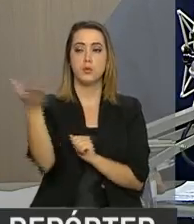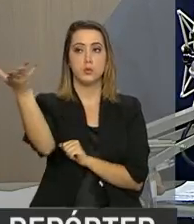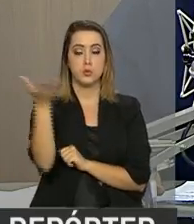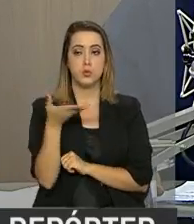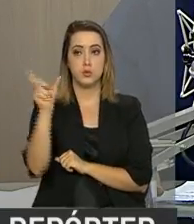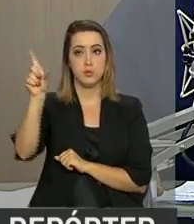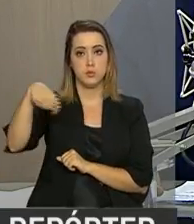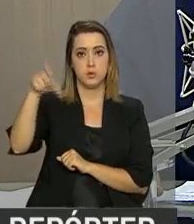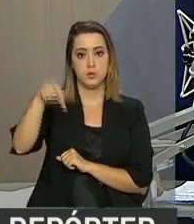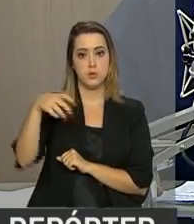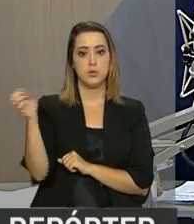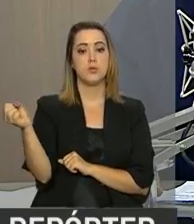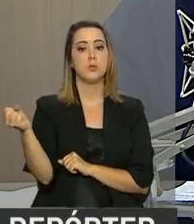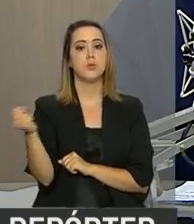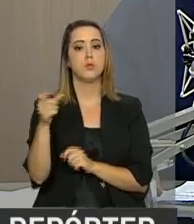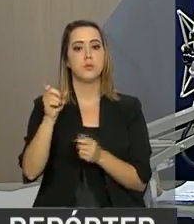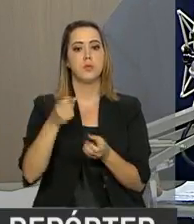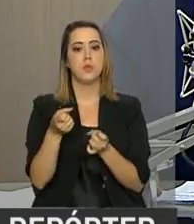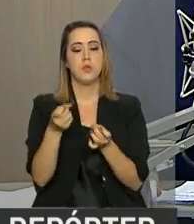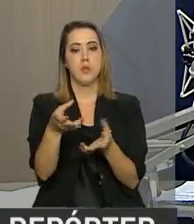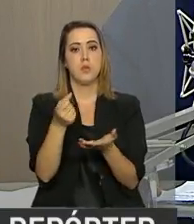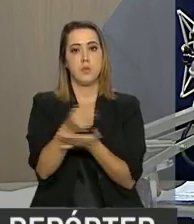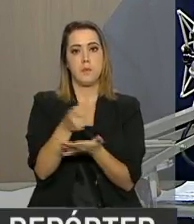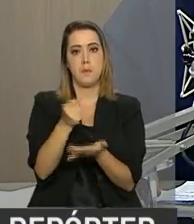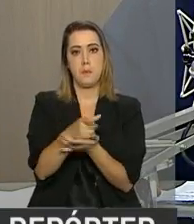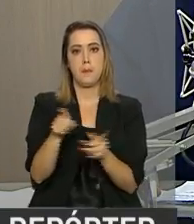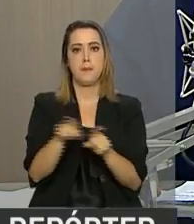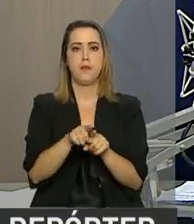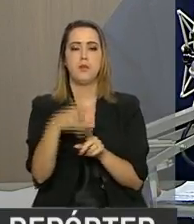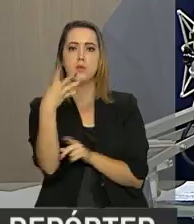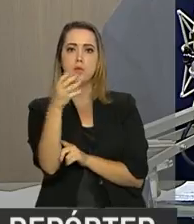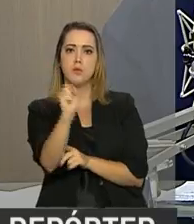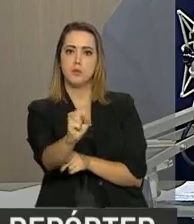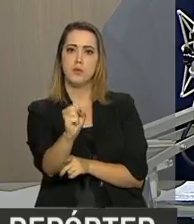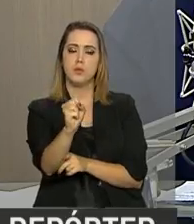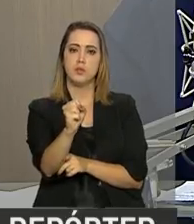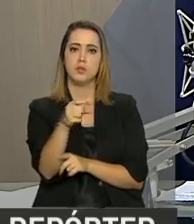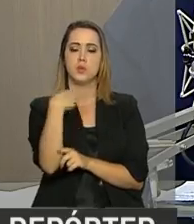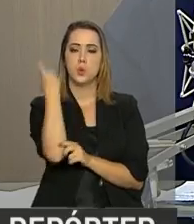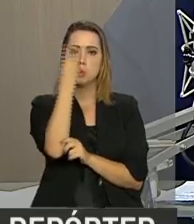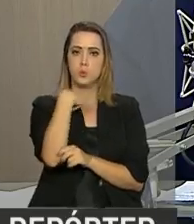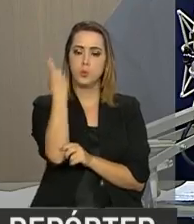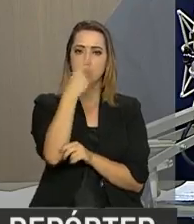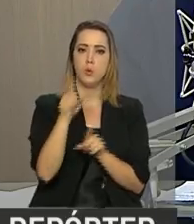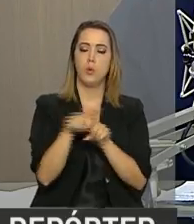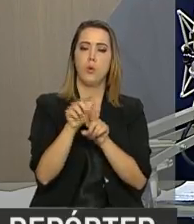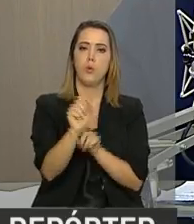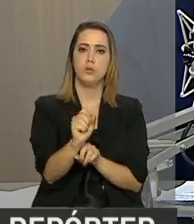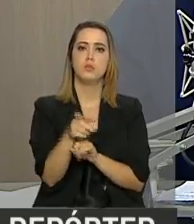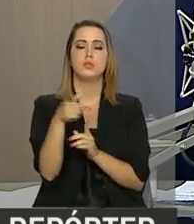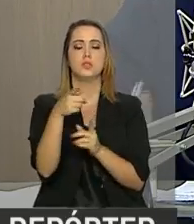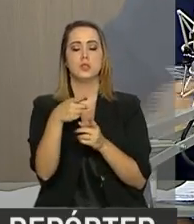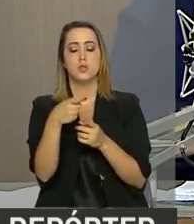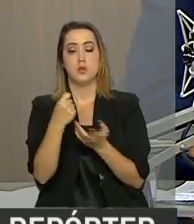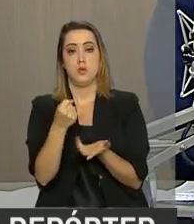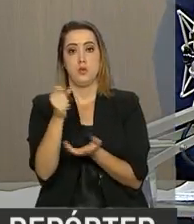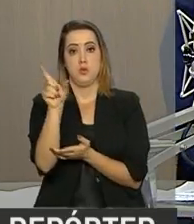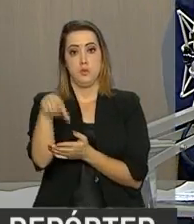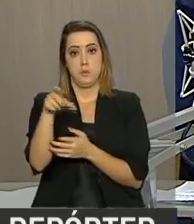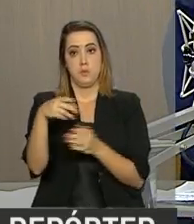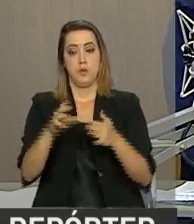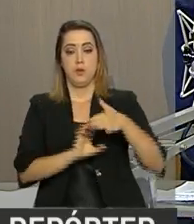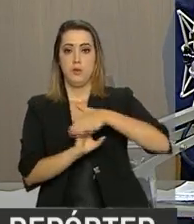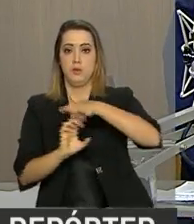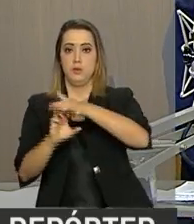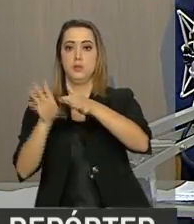cartão é uma compra praticamente à vista que em 48 horas o logista já recebe o crédito na sua conta à